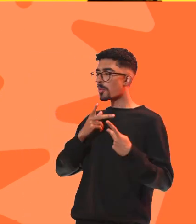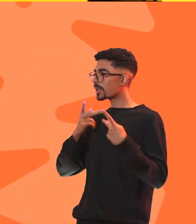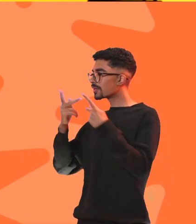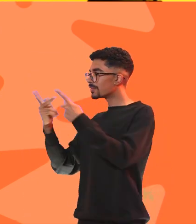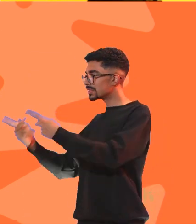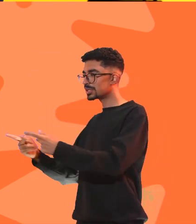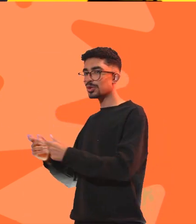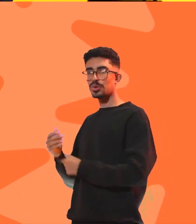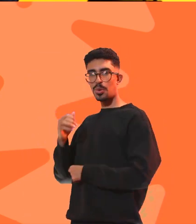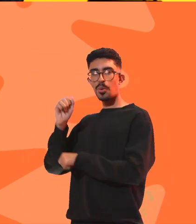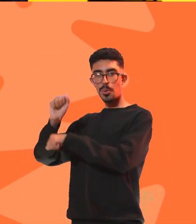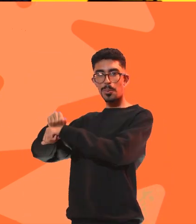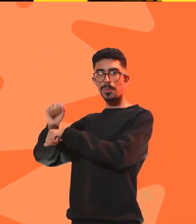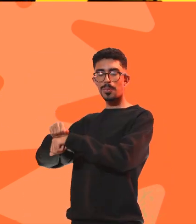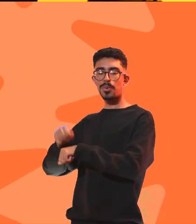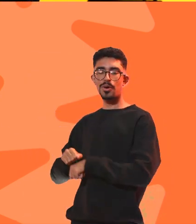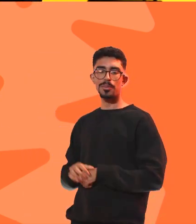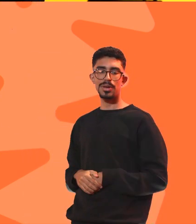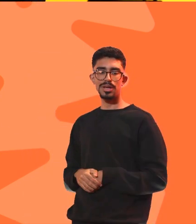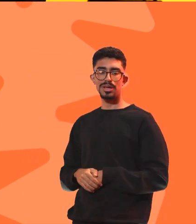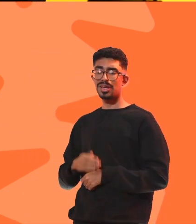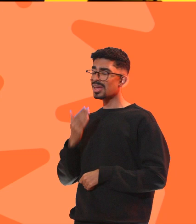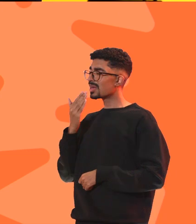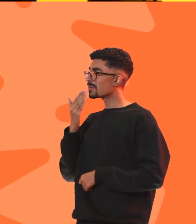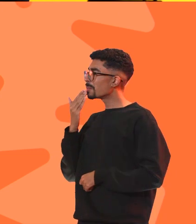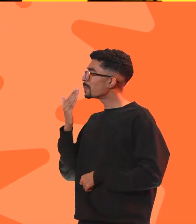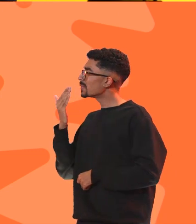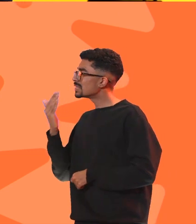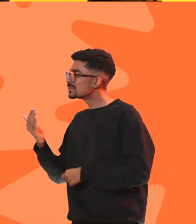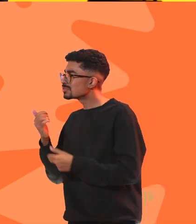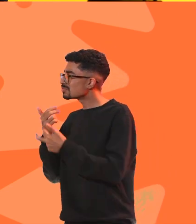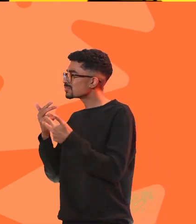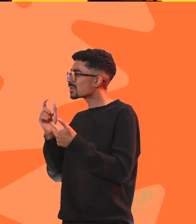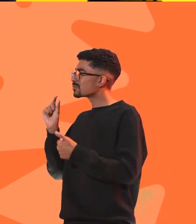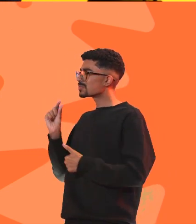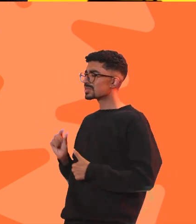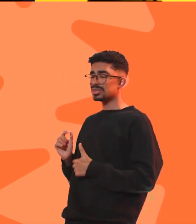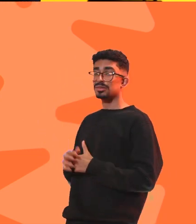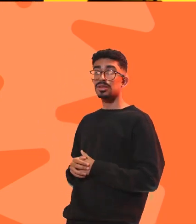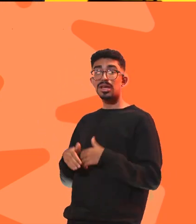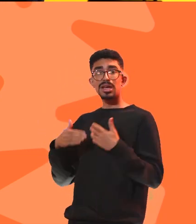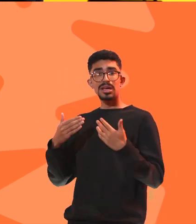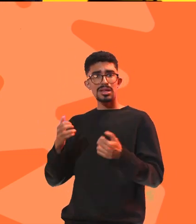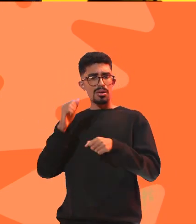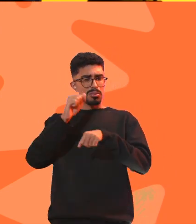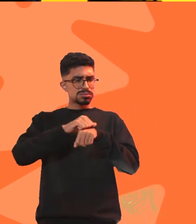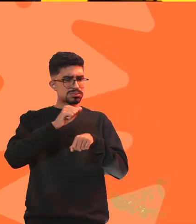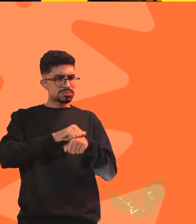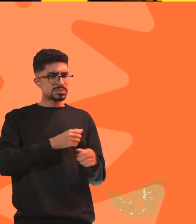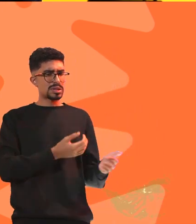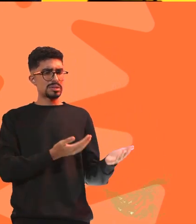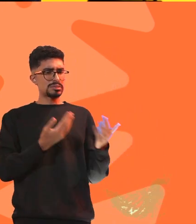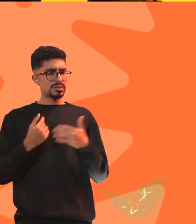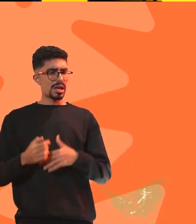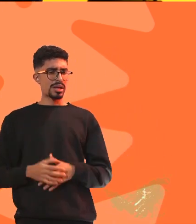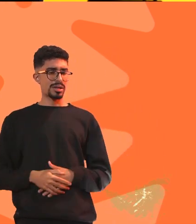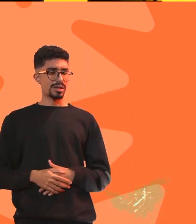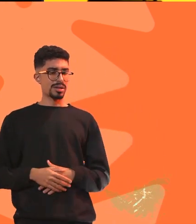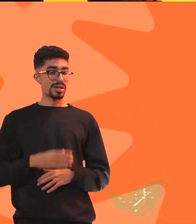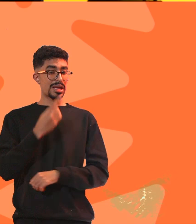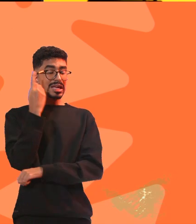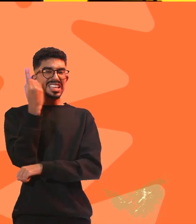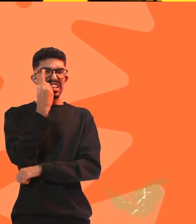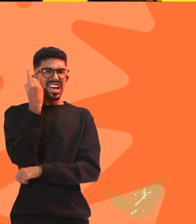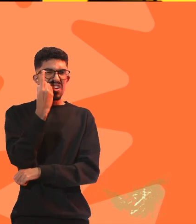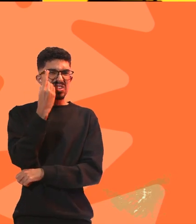para o visitante a cordeira que pertencia ao pobre. Então Davi encheu-se de ira contra o homem e disse a Natã, juro pelo nome do Senhor que o